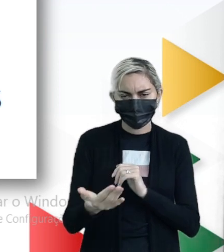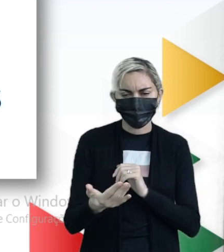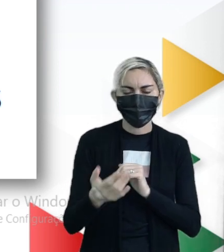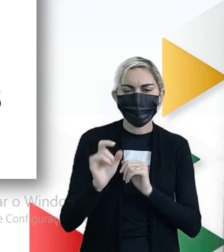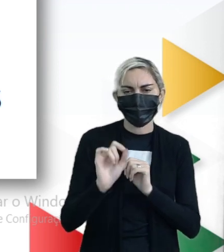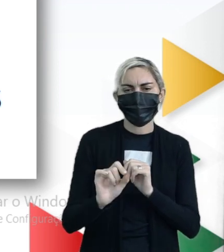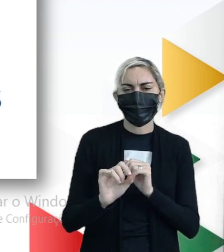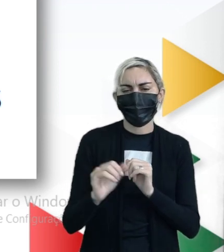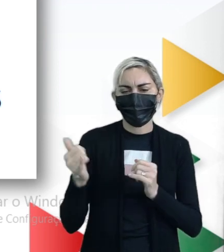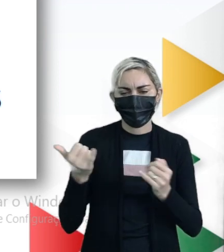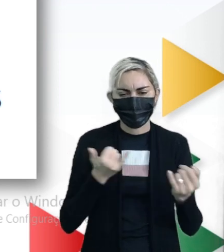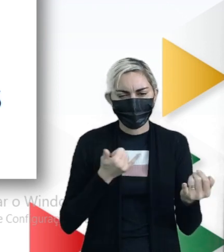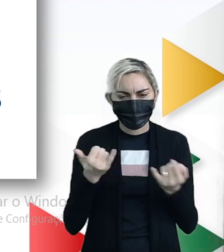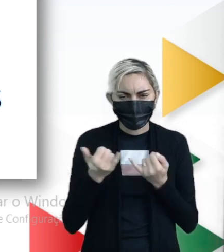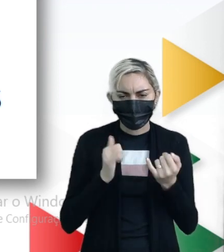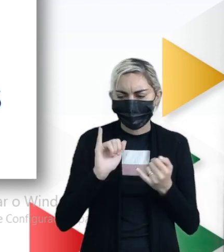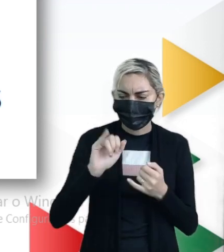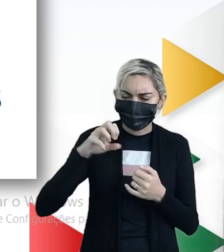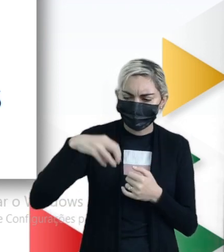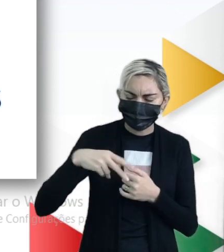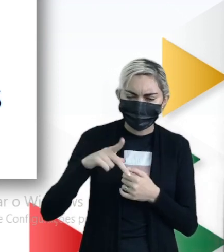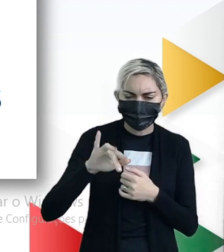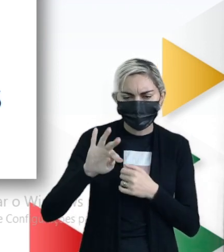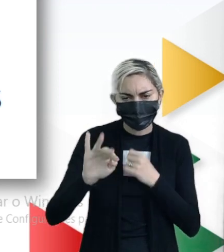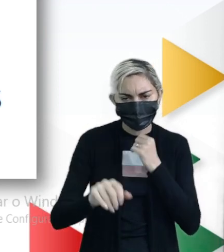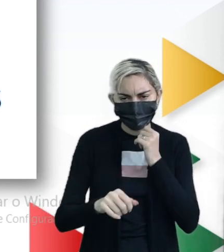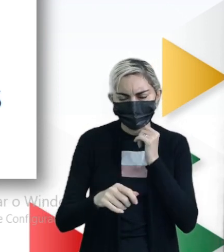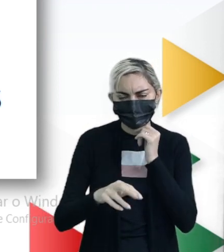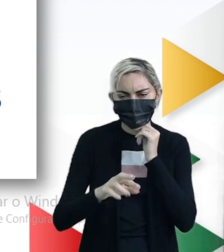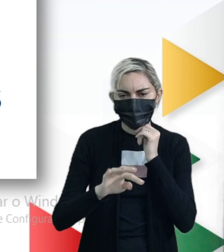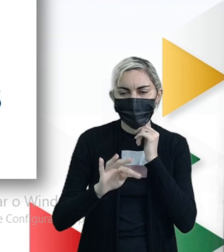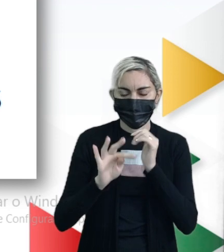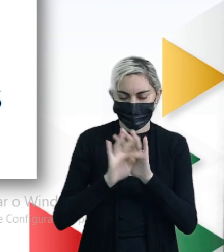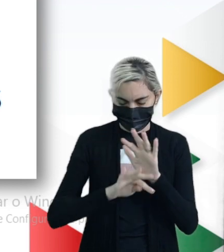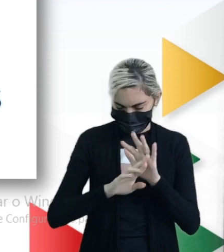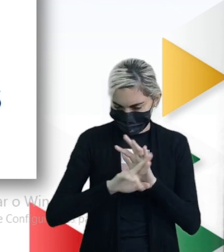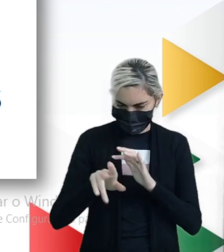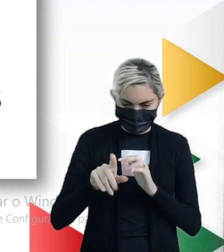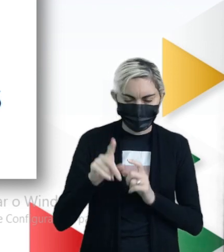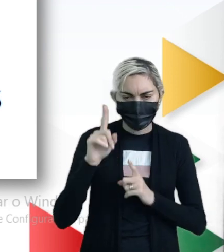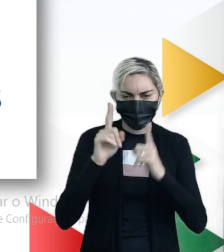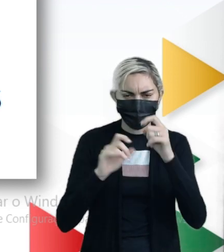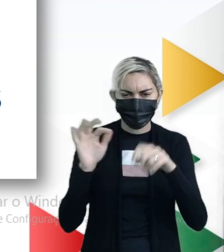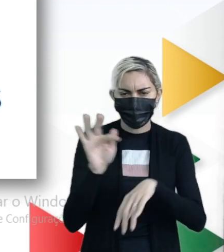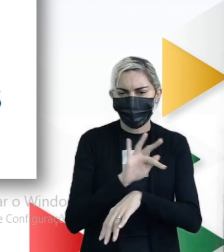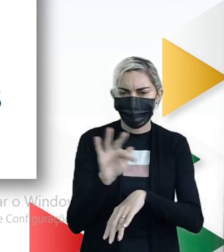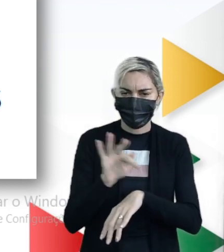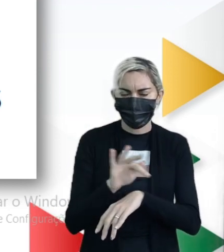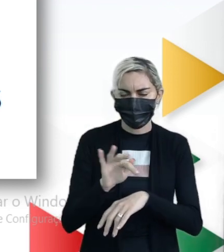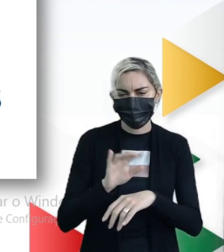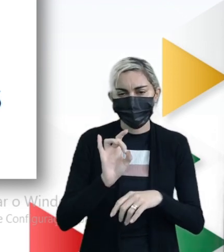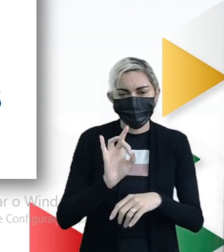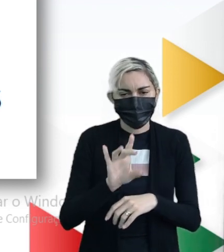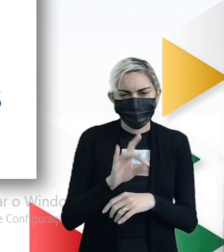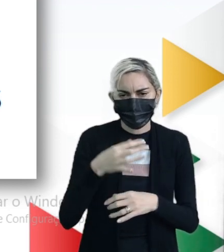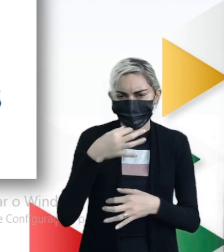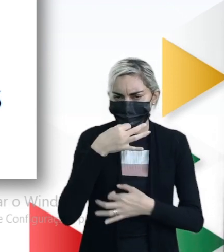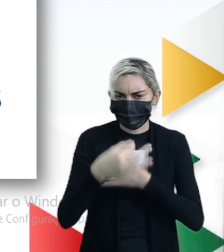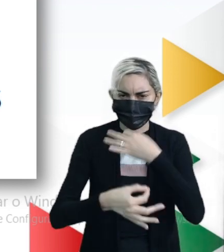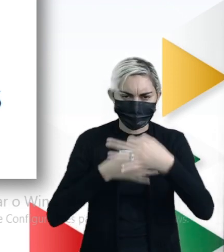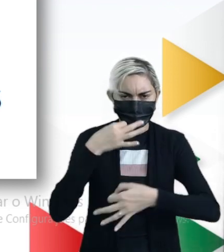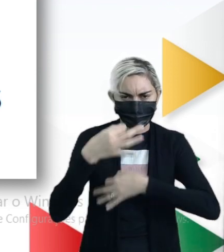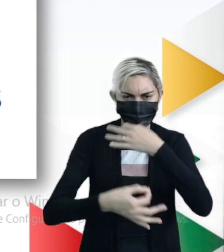subtendidos são informações implícitas no texto, não expressas formalmente, apenas